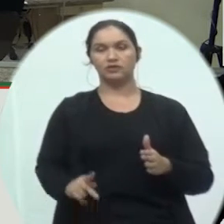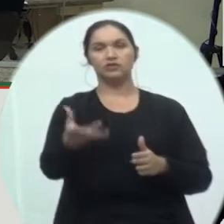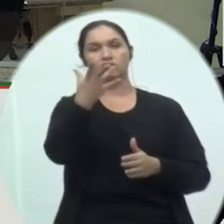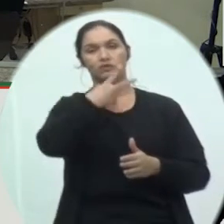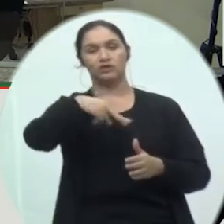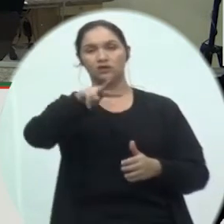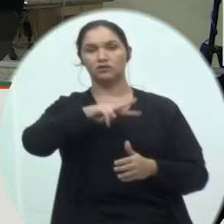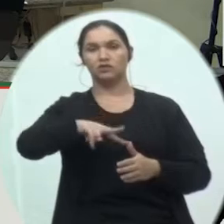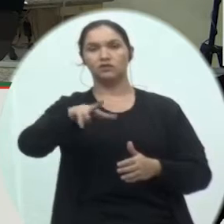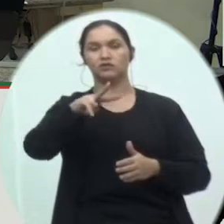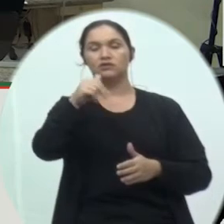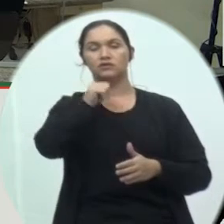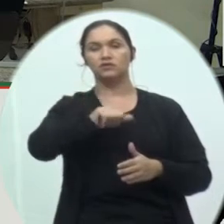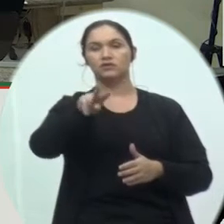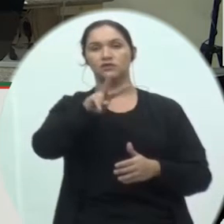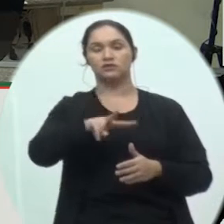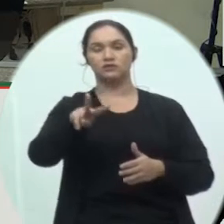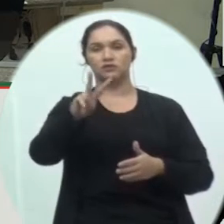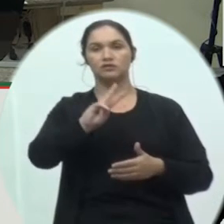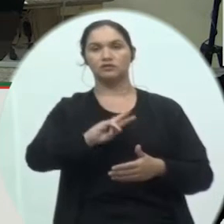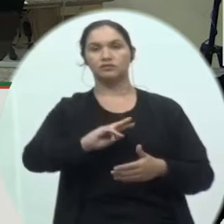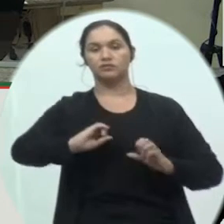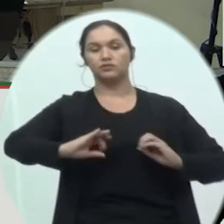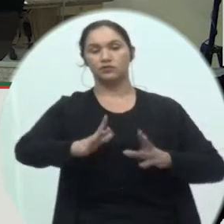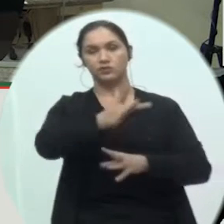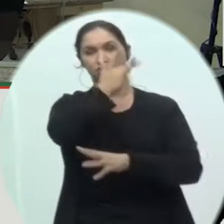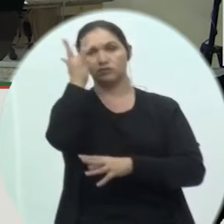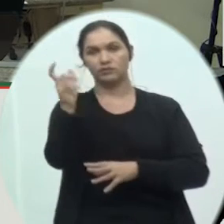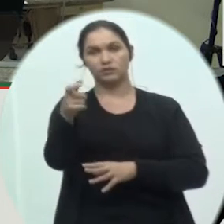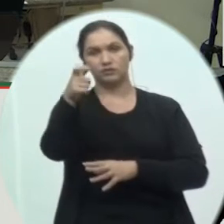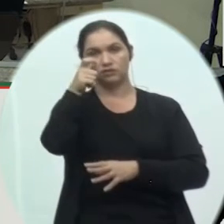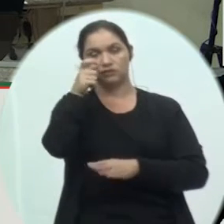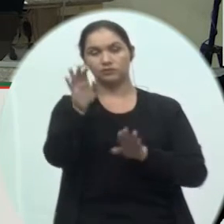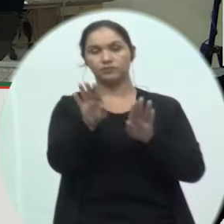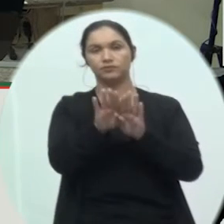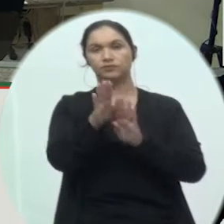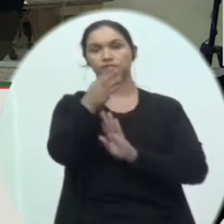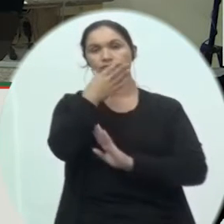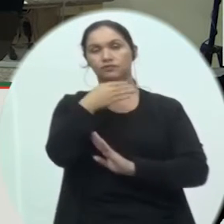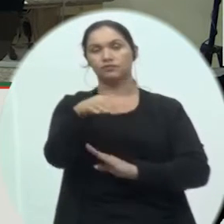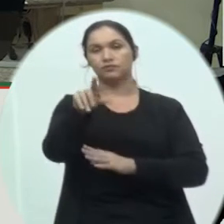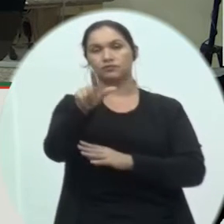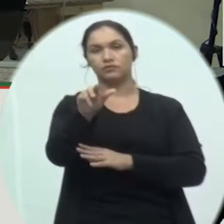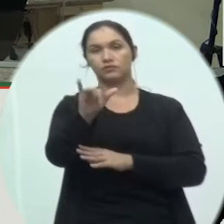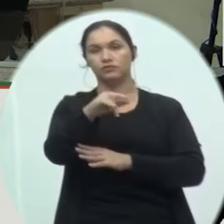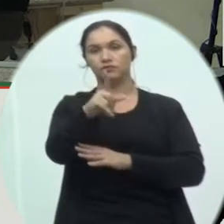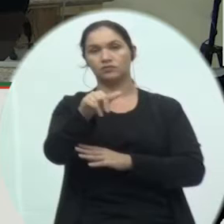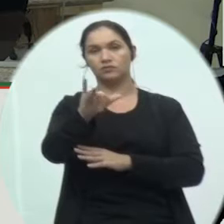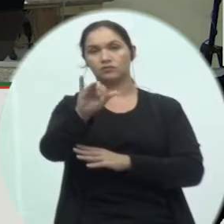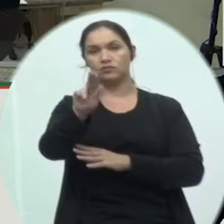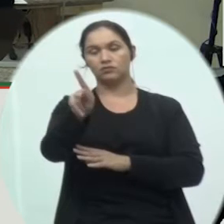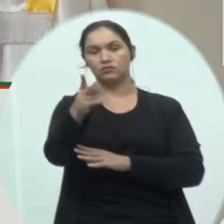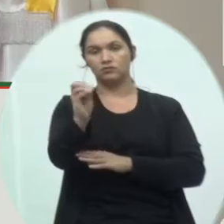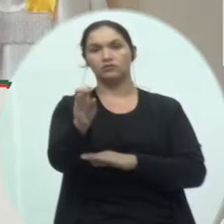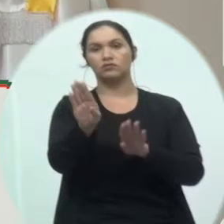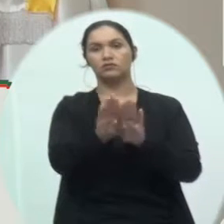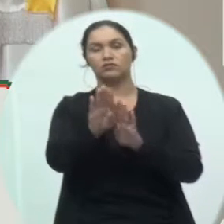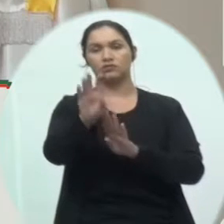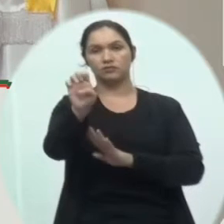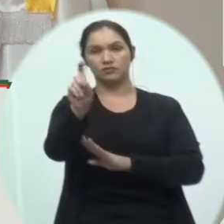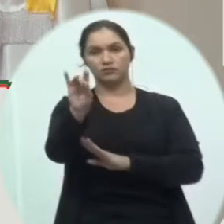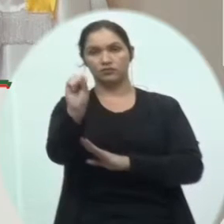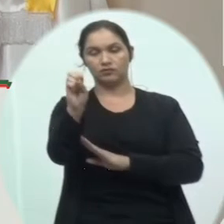vereadores, vereadoras, público que nos assiste, Luizinho, é o Edson, que estão ali prestigiando